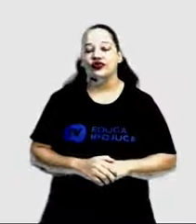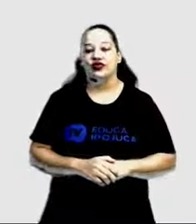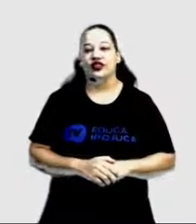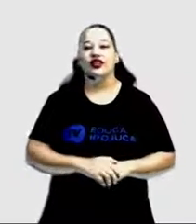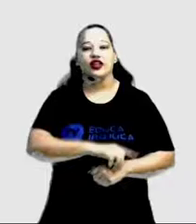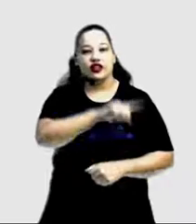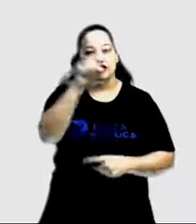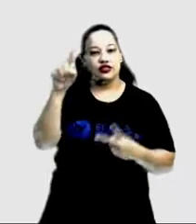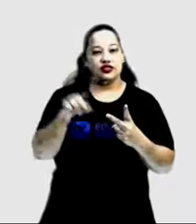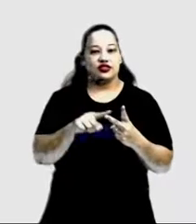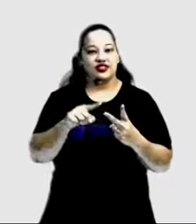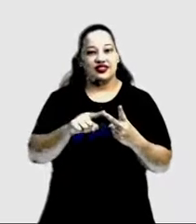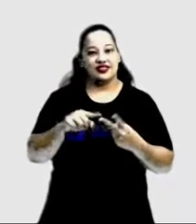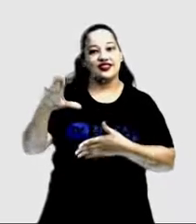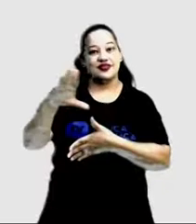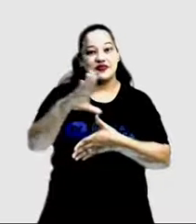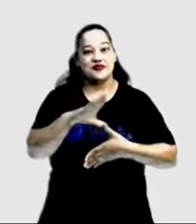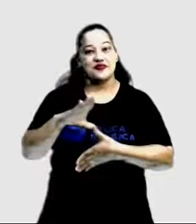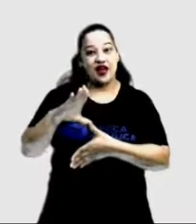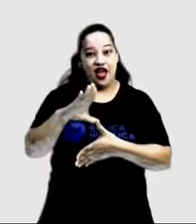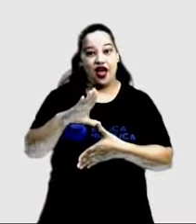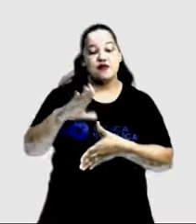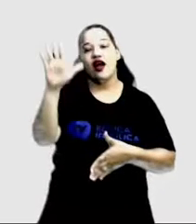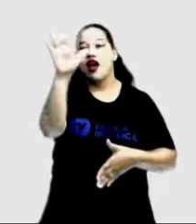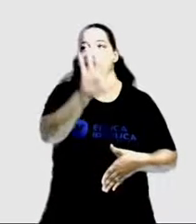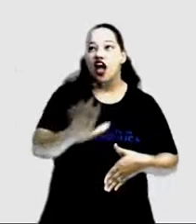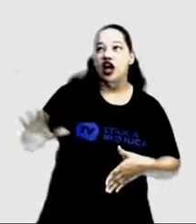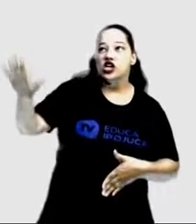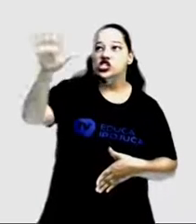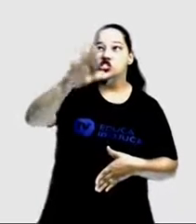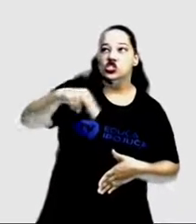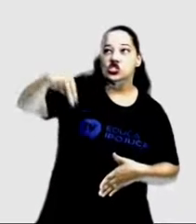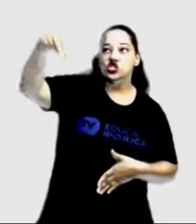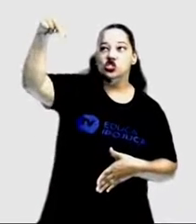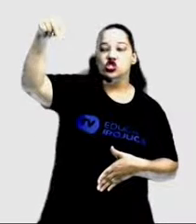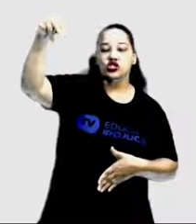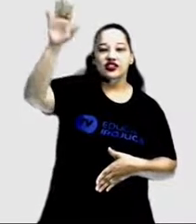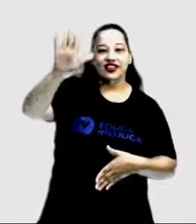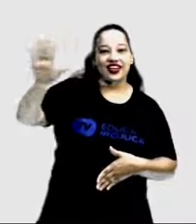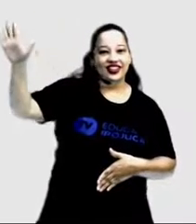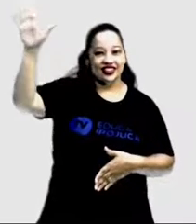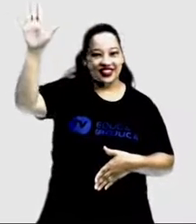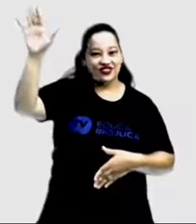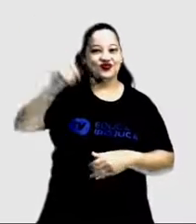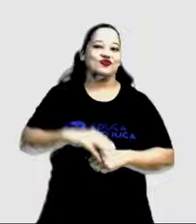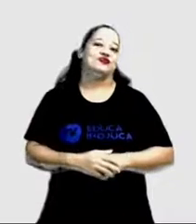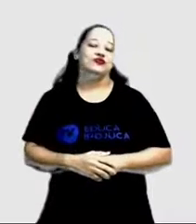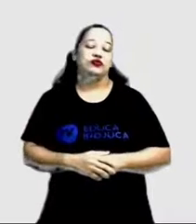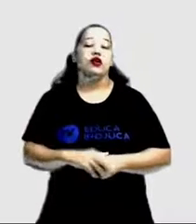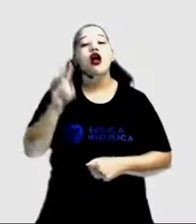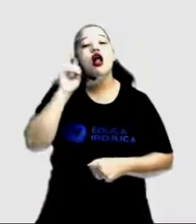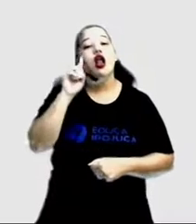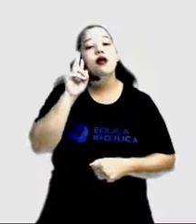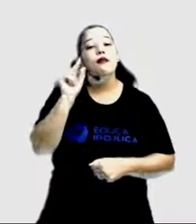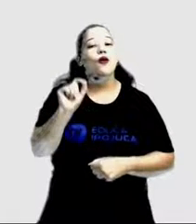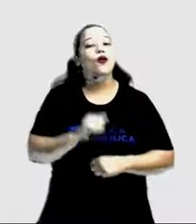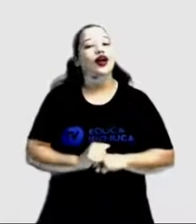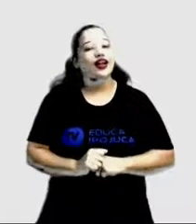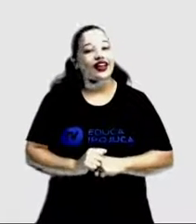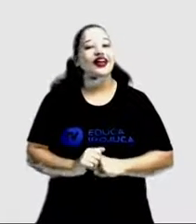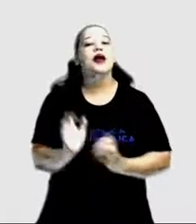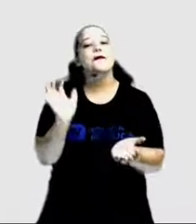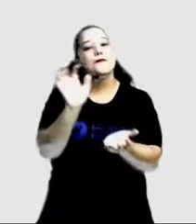Este outro é da região Nordeste. Vamos lembrar que Pernambuco